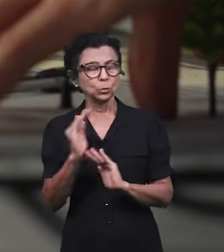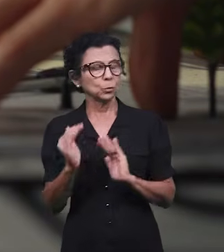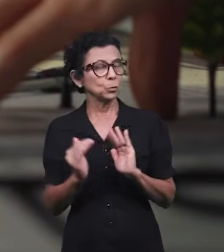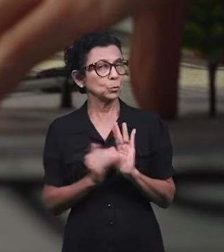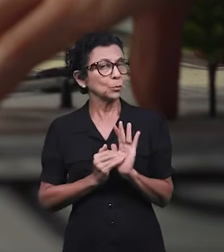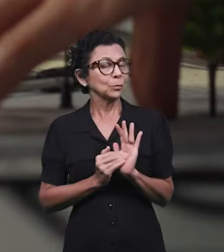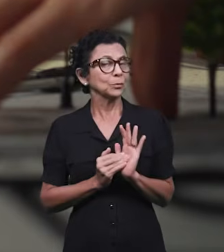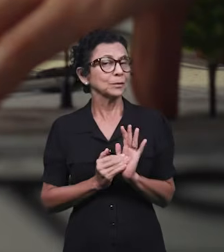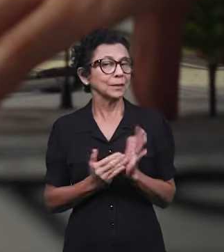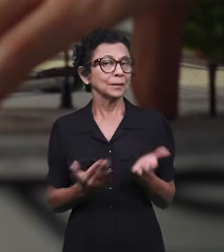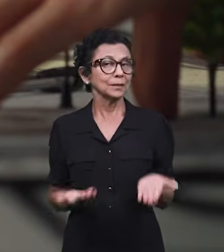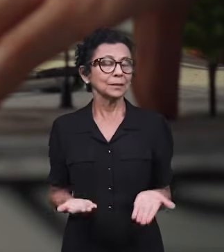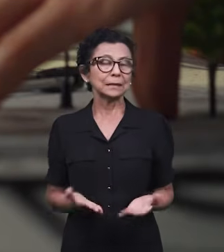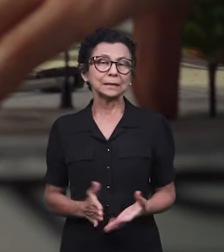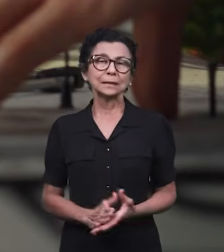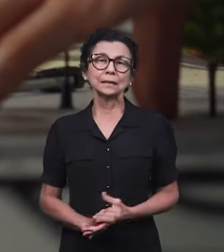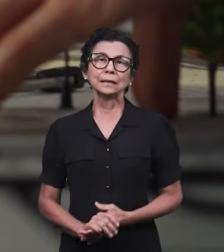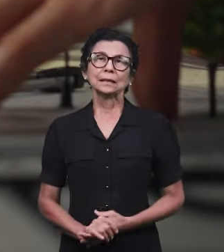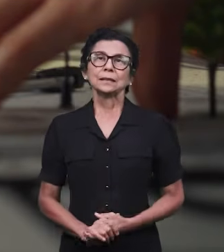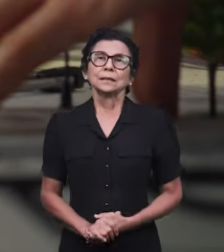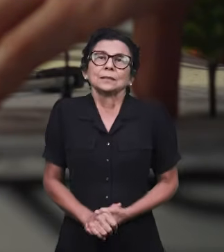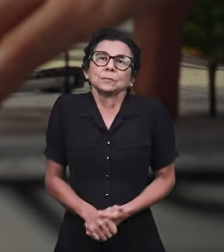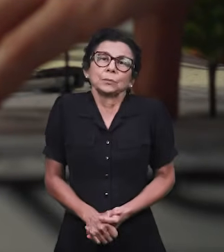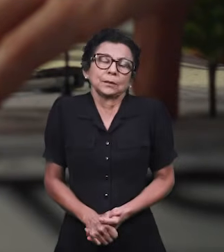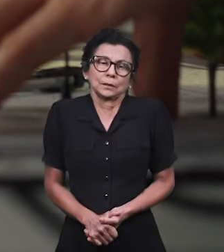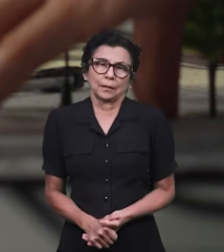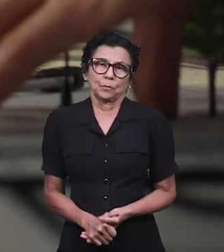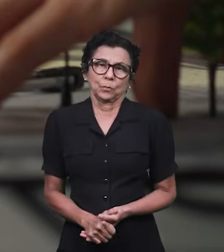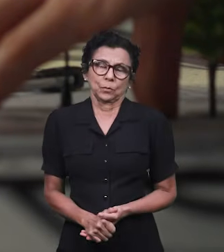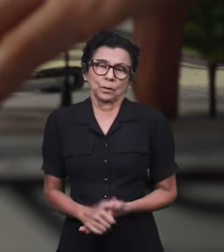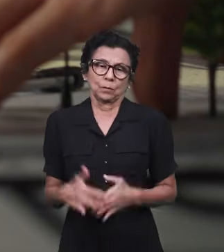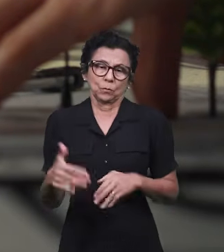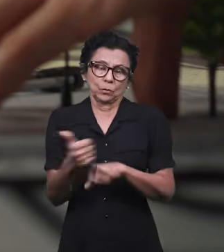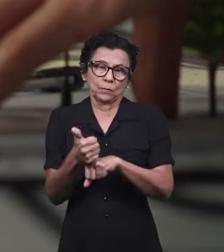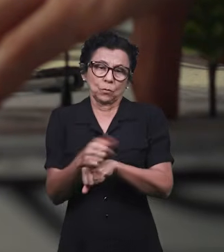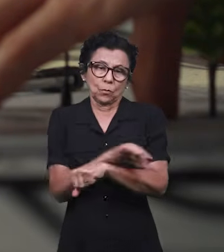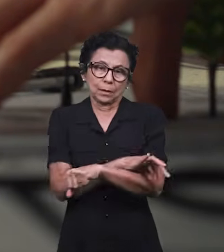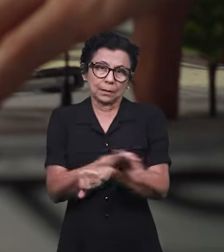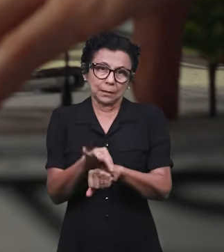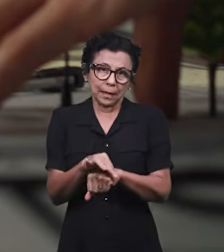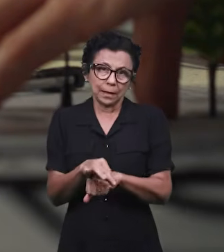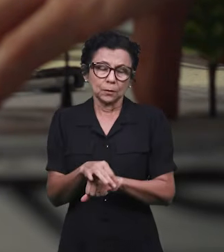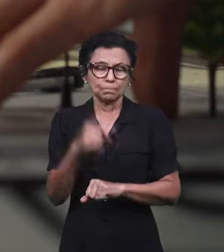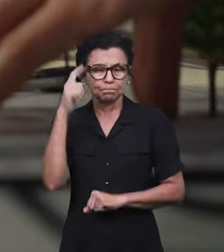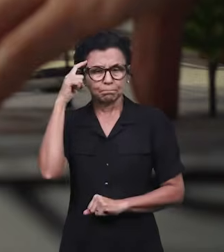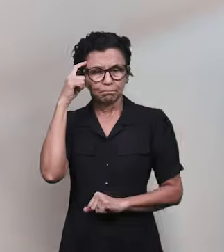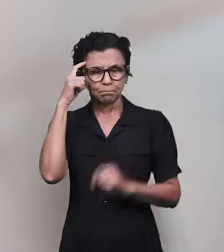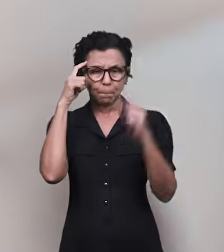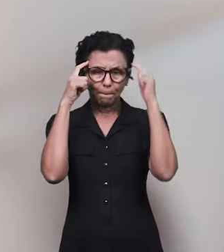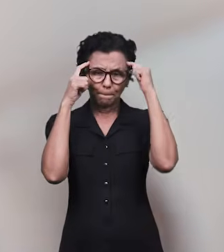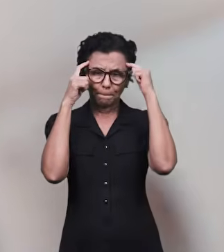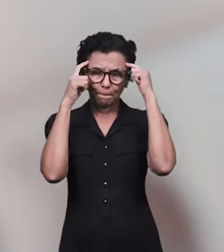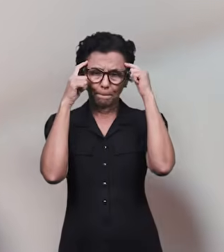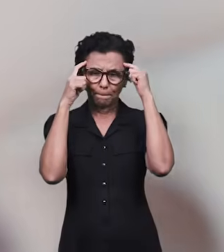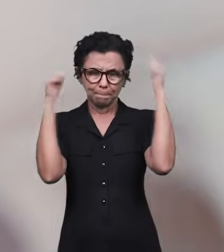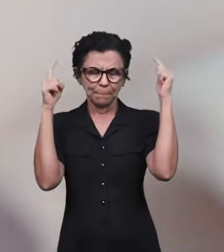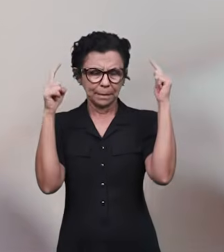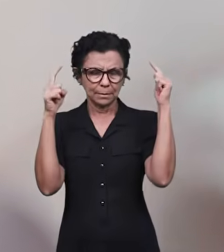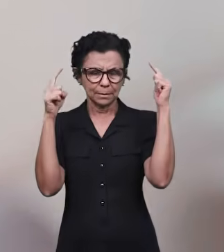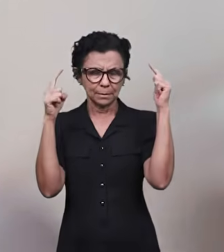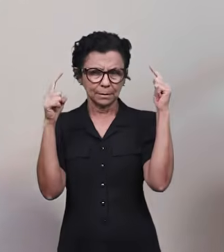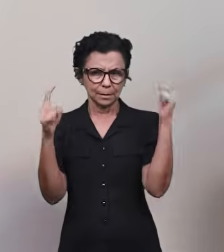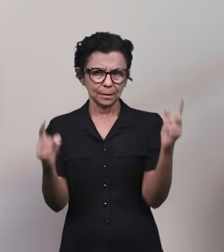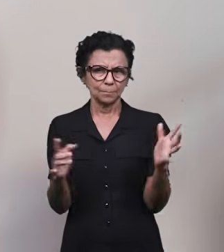Então, quem é arquiteto trabalha com planejamento. Então, você planeja um bom futuro, uma